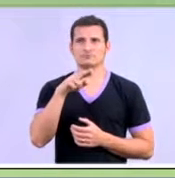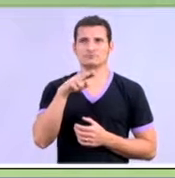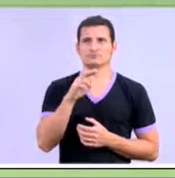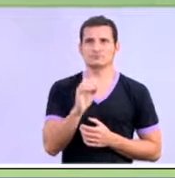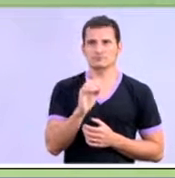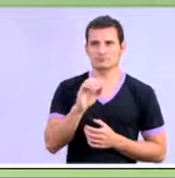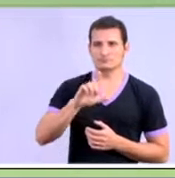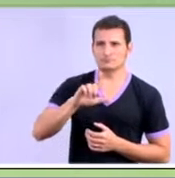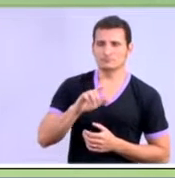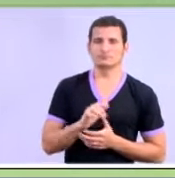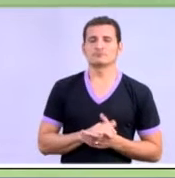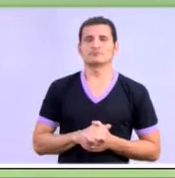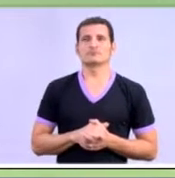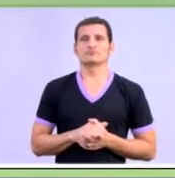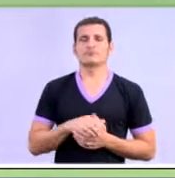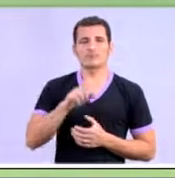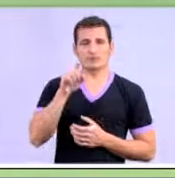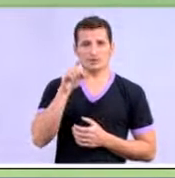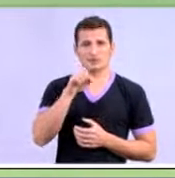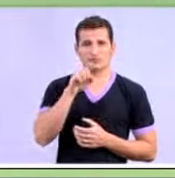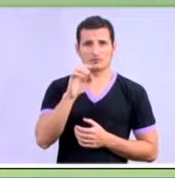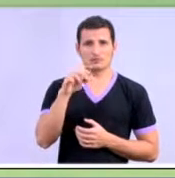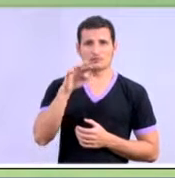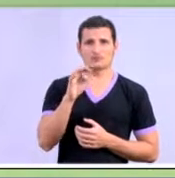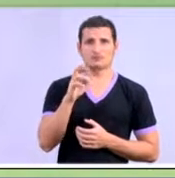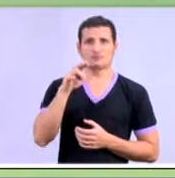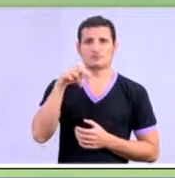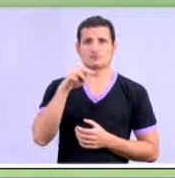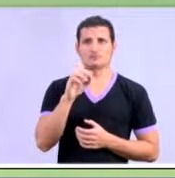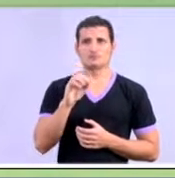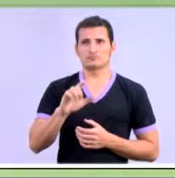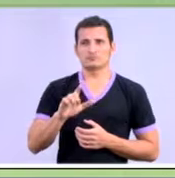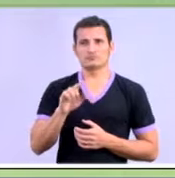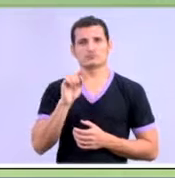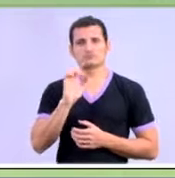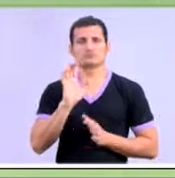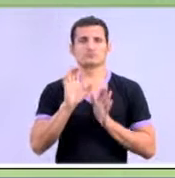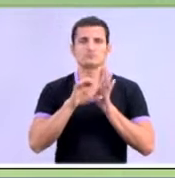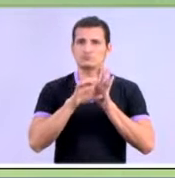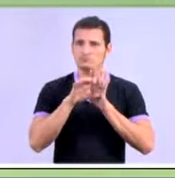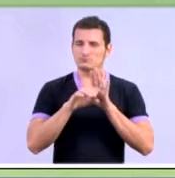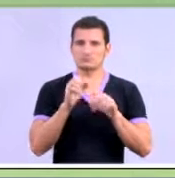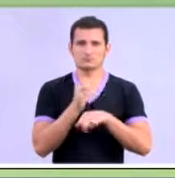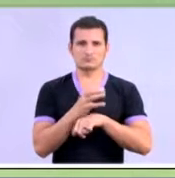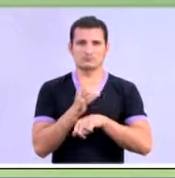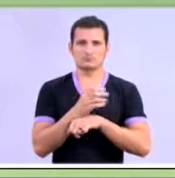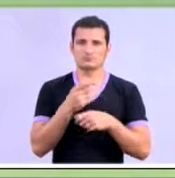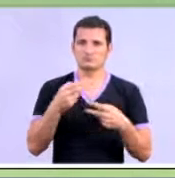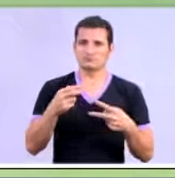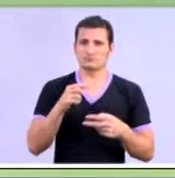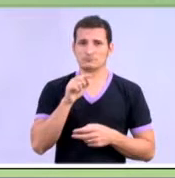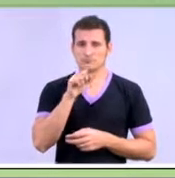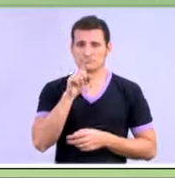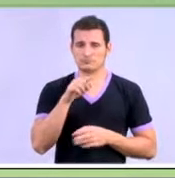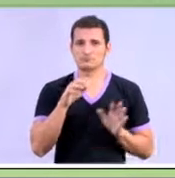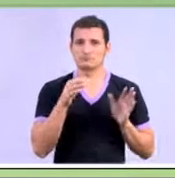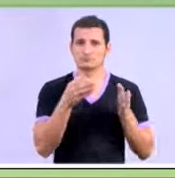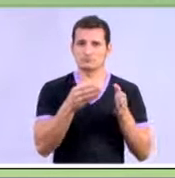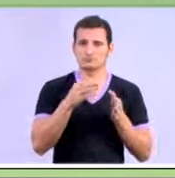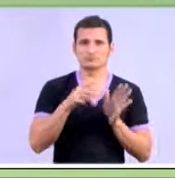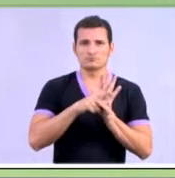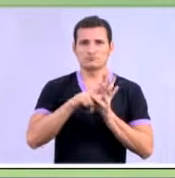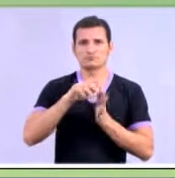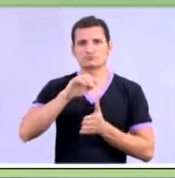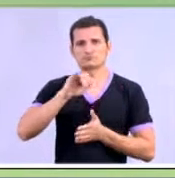isso aí não é da base... Esse interno, gente, deixar bem claro que não é da base do conceito da orientação objeto. O interno é específico da linguagem Java,